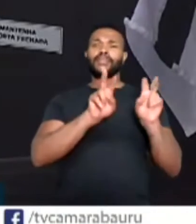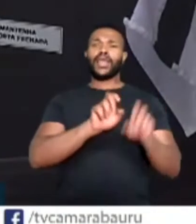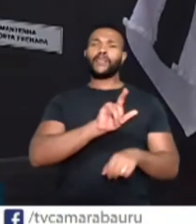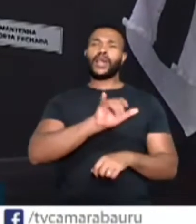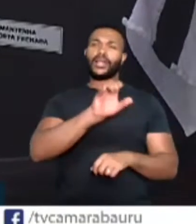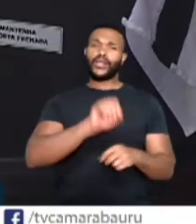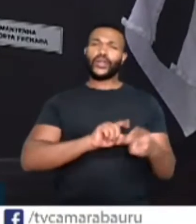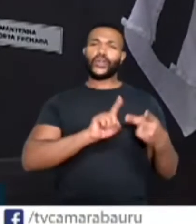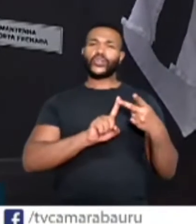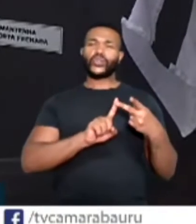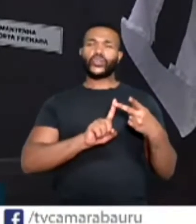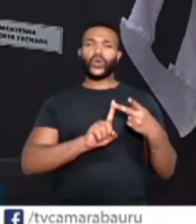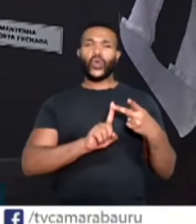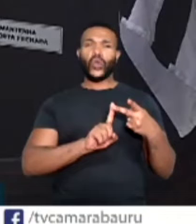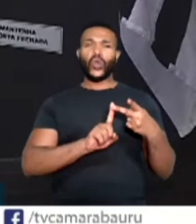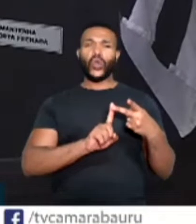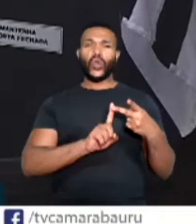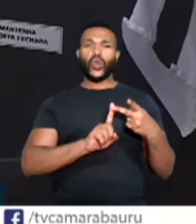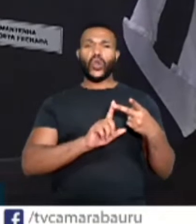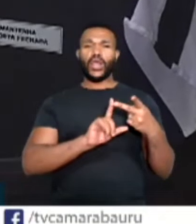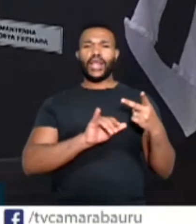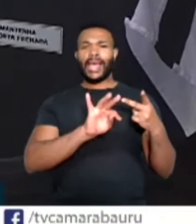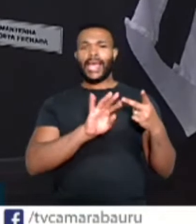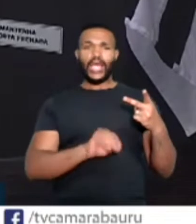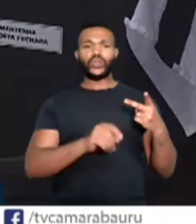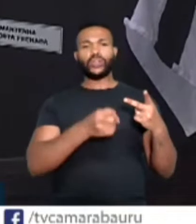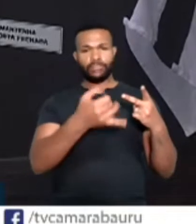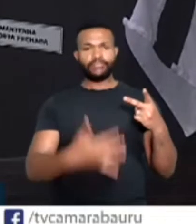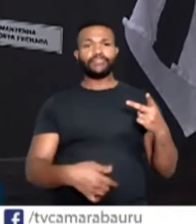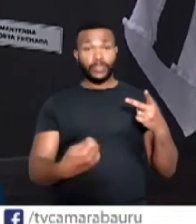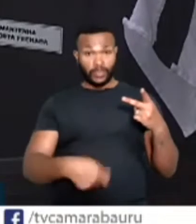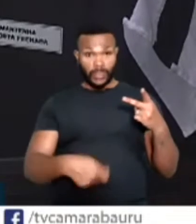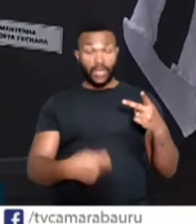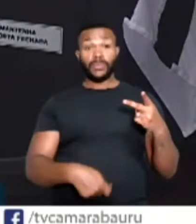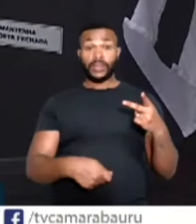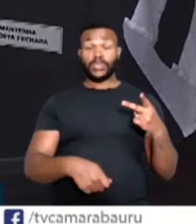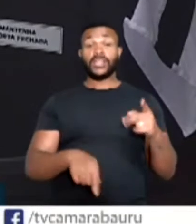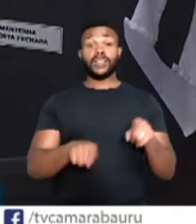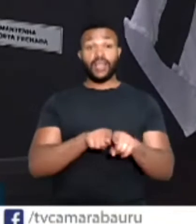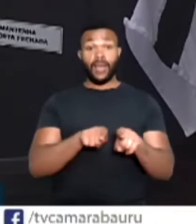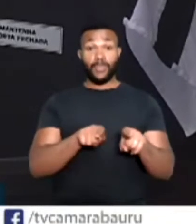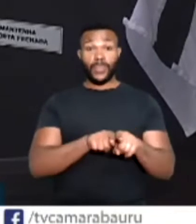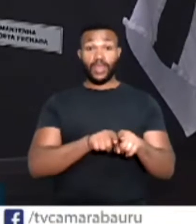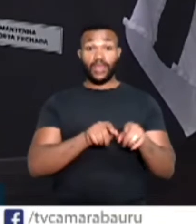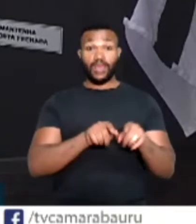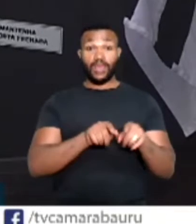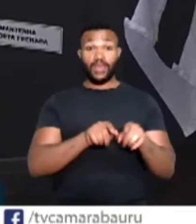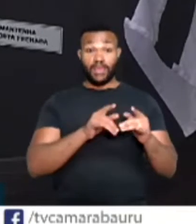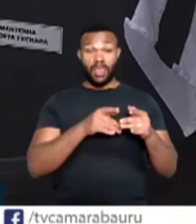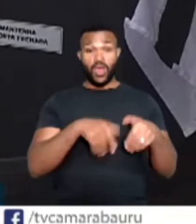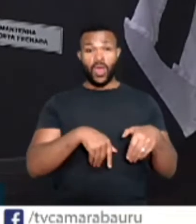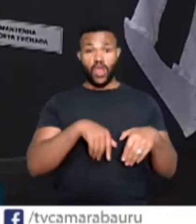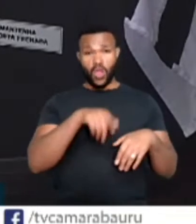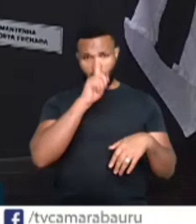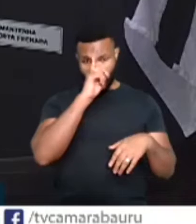falta de leito não envolve só o município, muito pelo contrário. A questão dos leitos, elas são da esfera